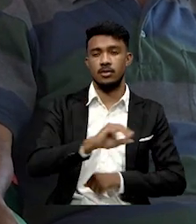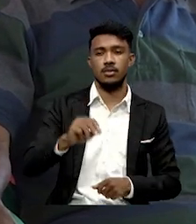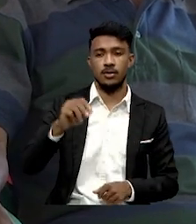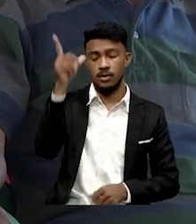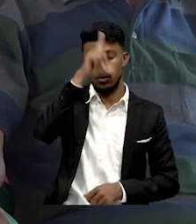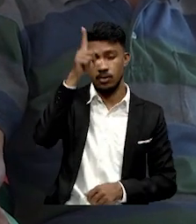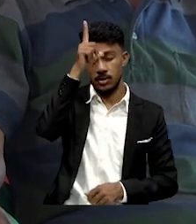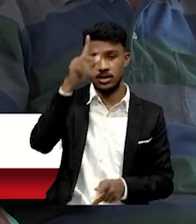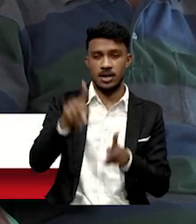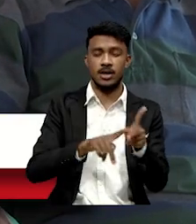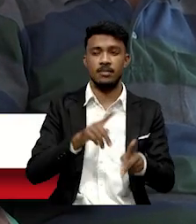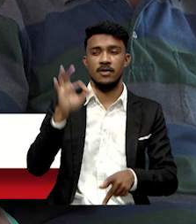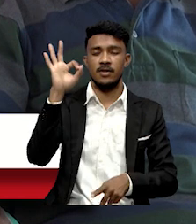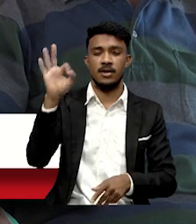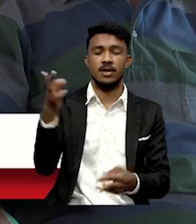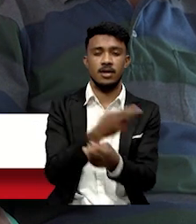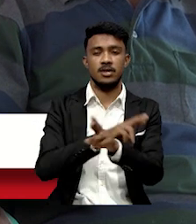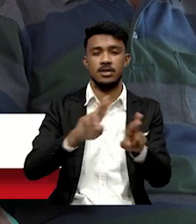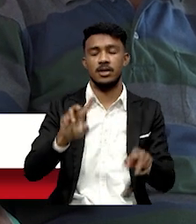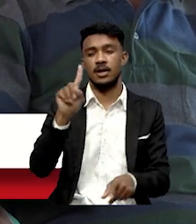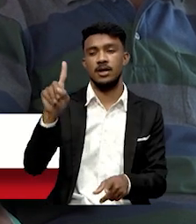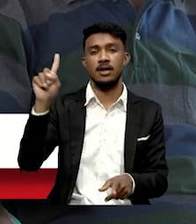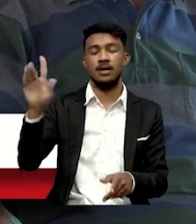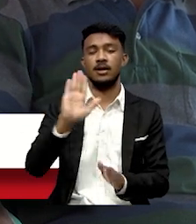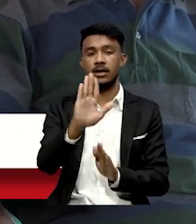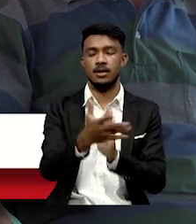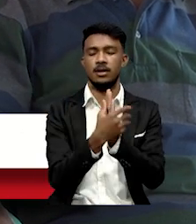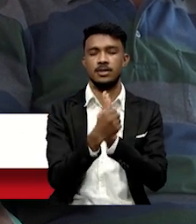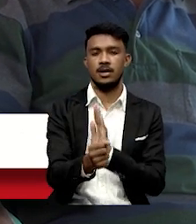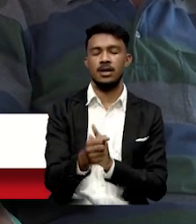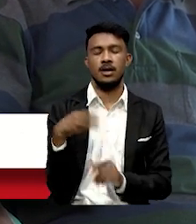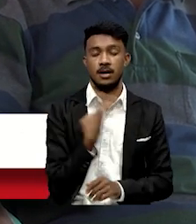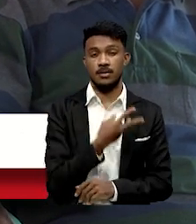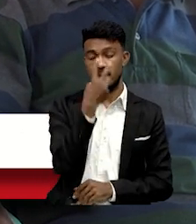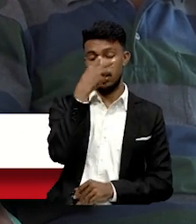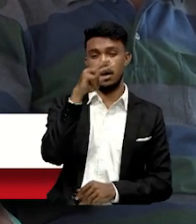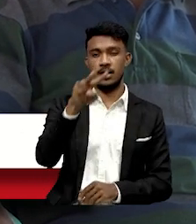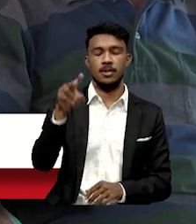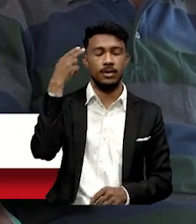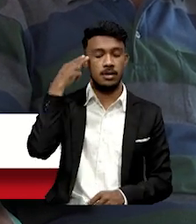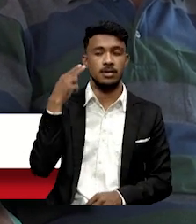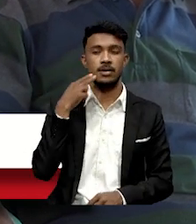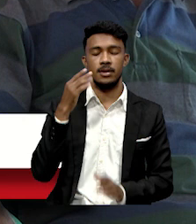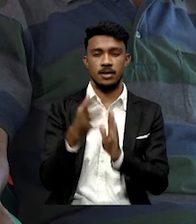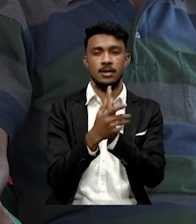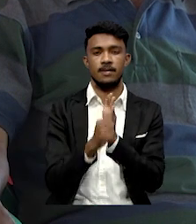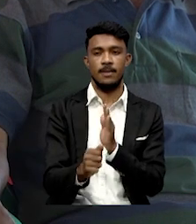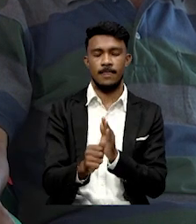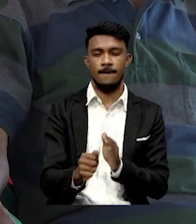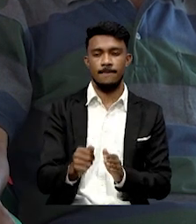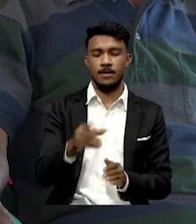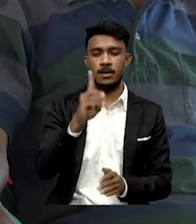Fretilin irresistência e didek ni capacidade. Nebe amare liu, Ramos Horta ni capacidade de hor